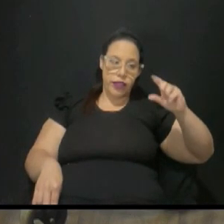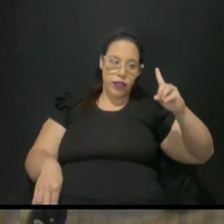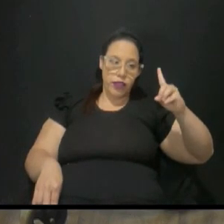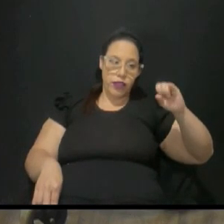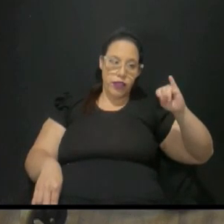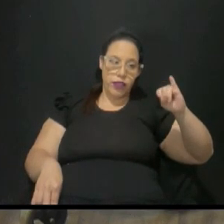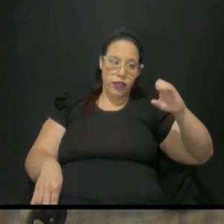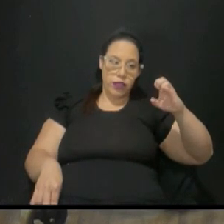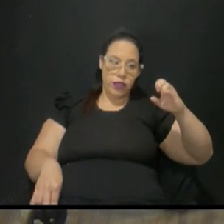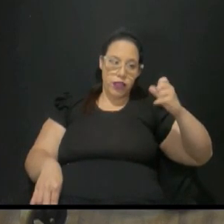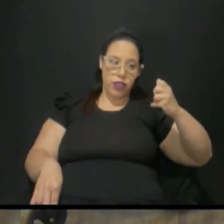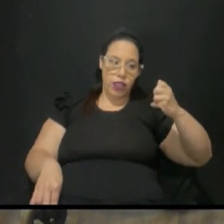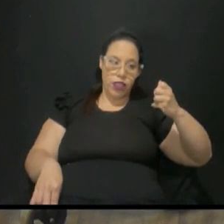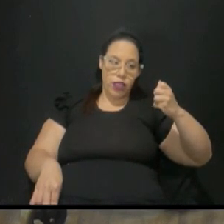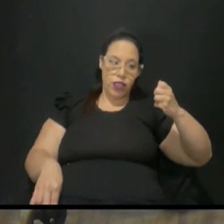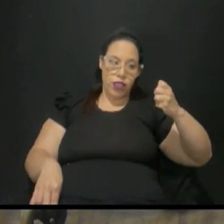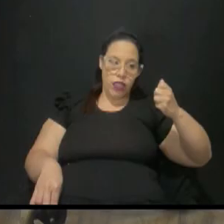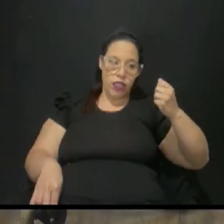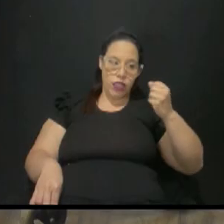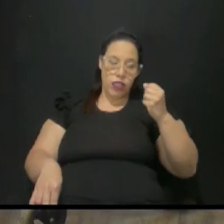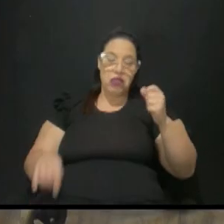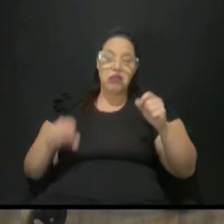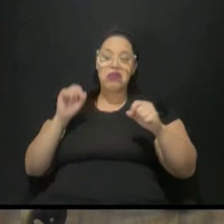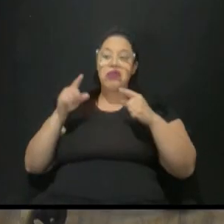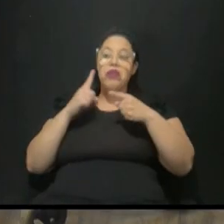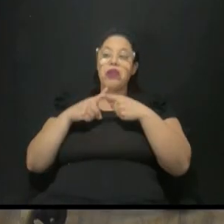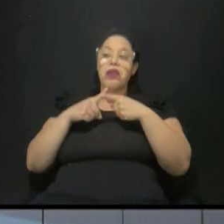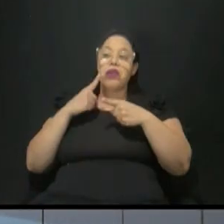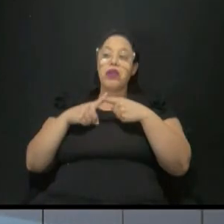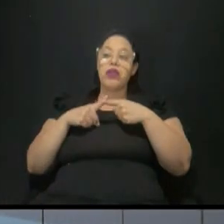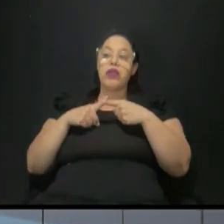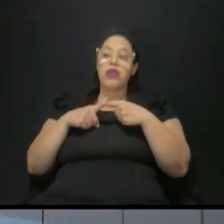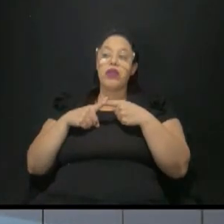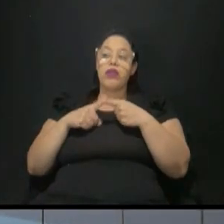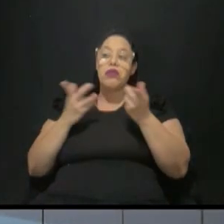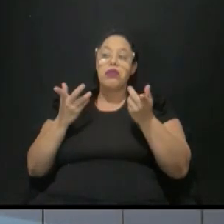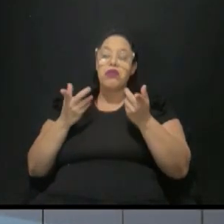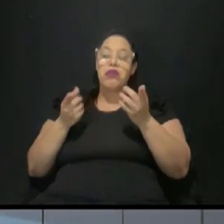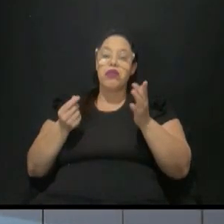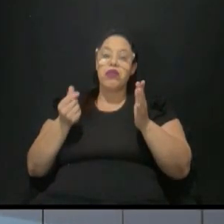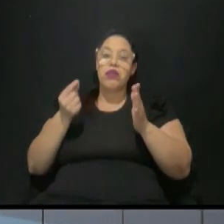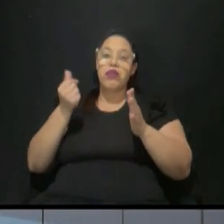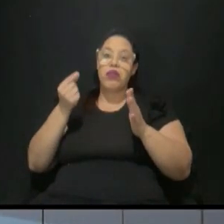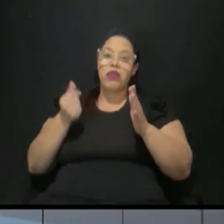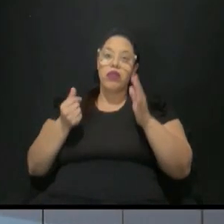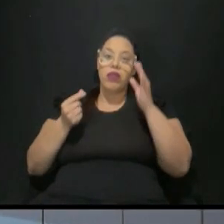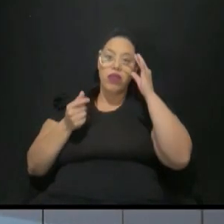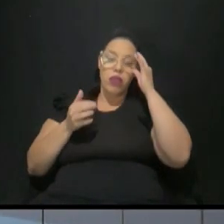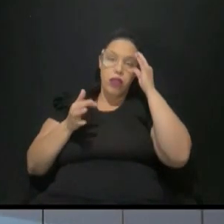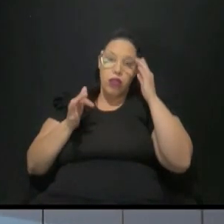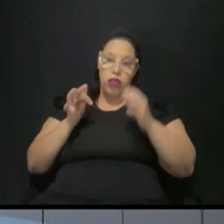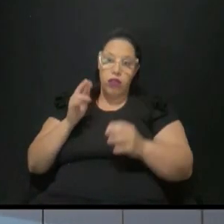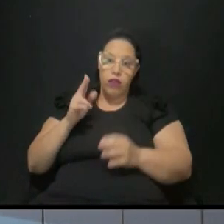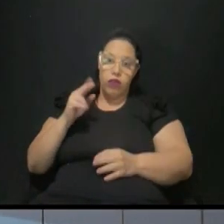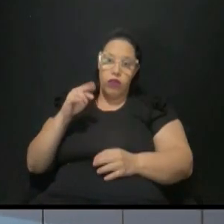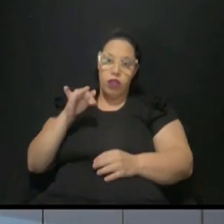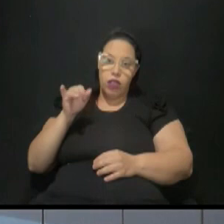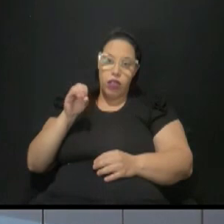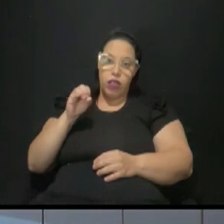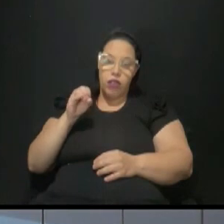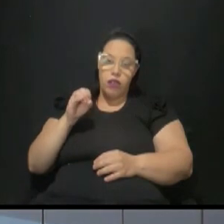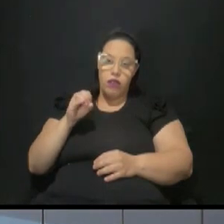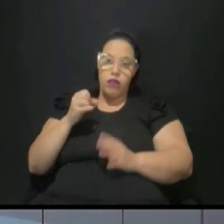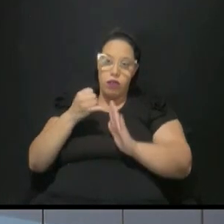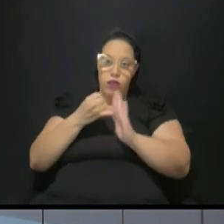Emil Rached? Bom, a gente tem como financiador desse projeto a Fundação FEAC, né, em parceria com eles, a gente fez um